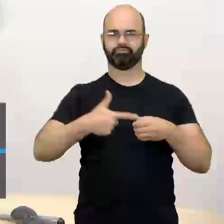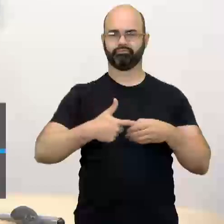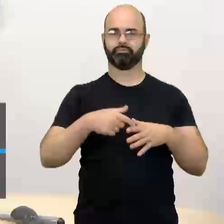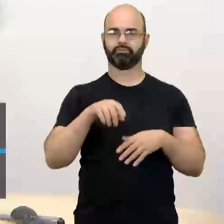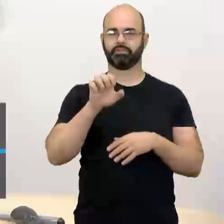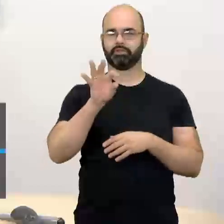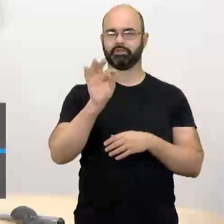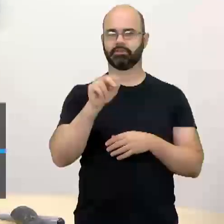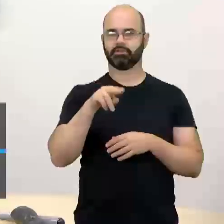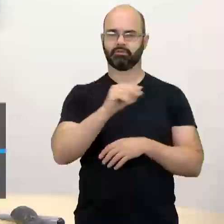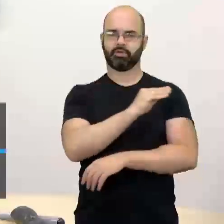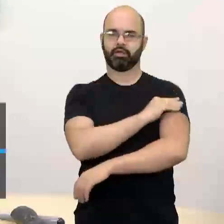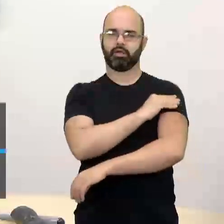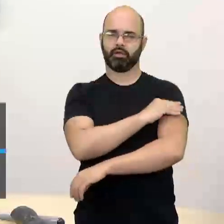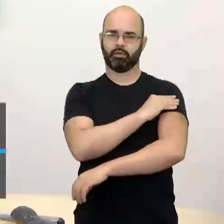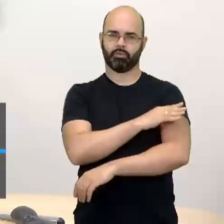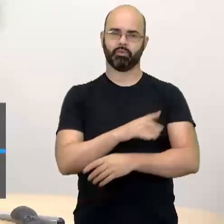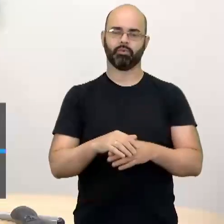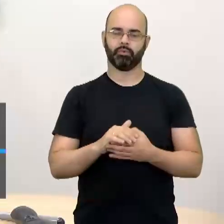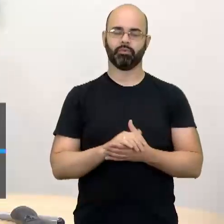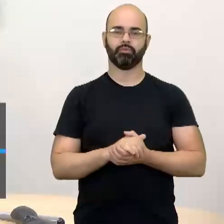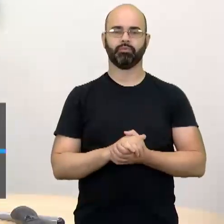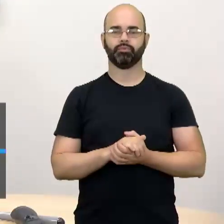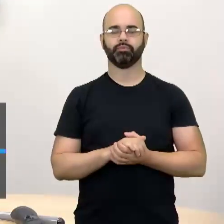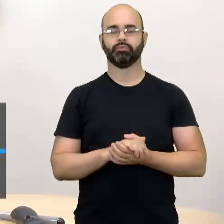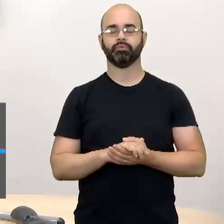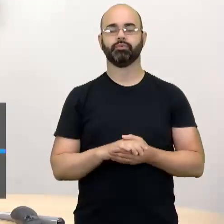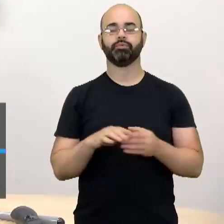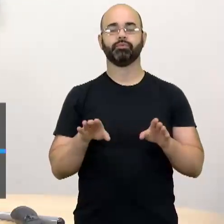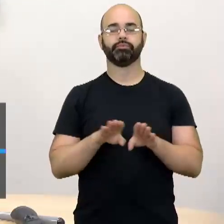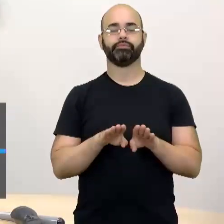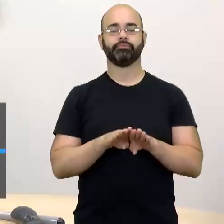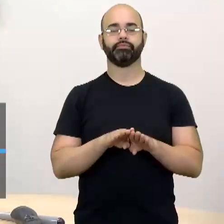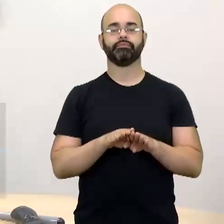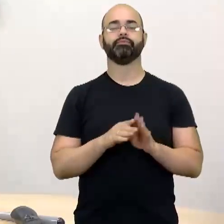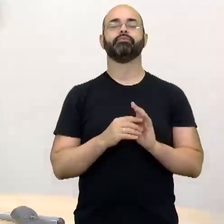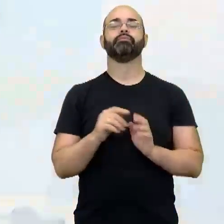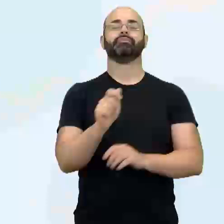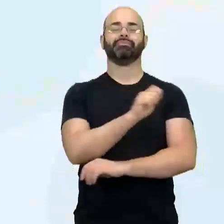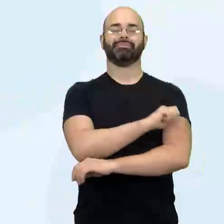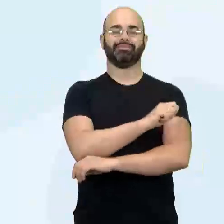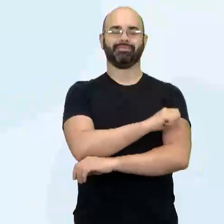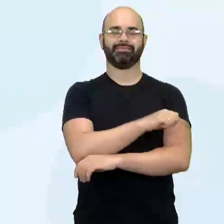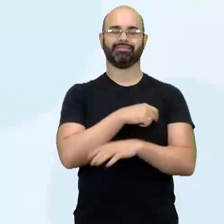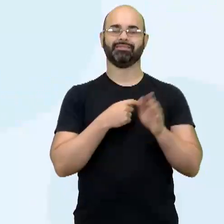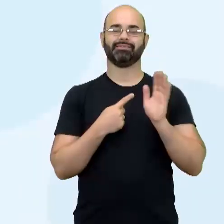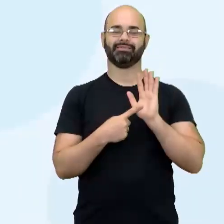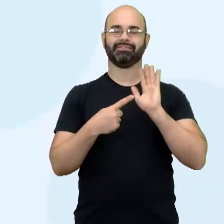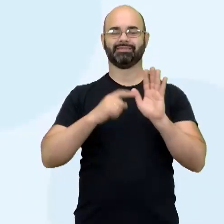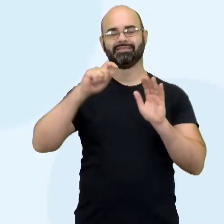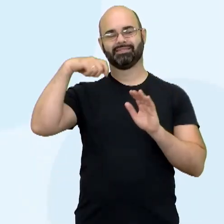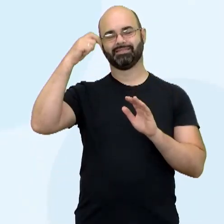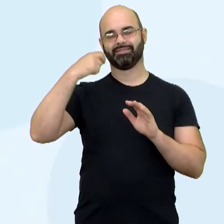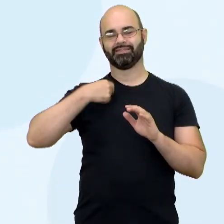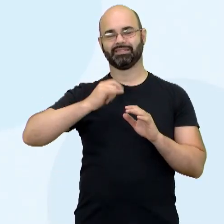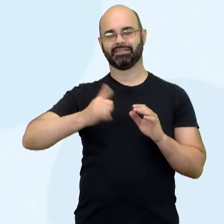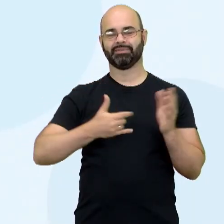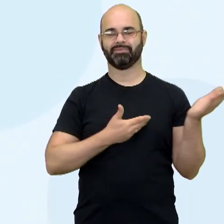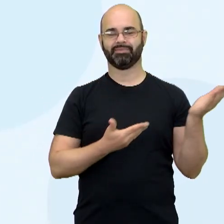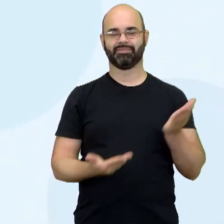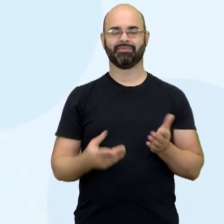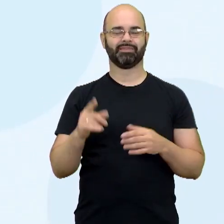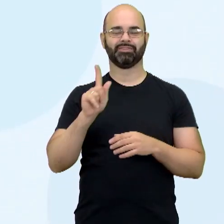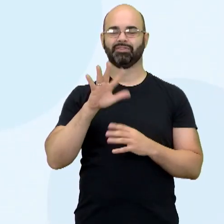planeta. E aproveitando aí o tempinho, né, eu trouxe aí um vídeo de um aluno que sempre está aí aparecendo aí em todas as aulas, não é só